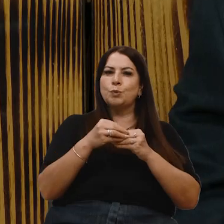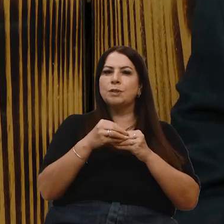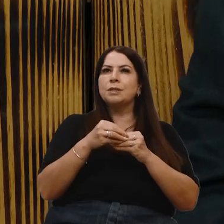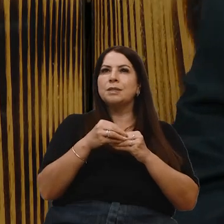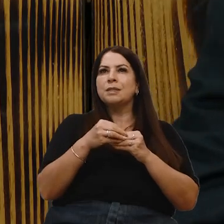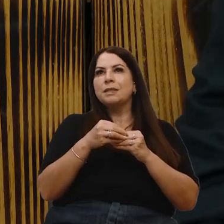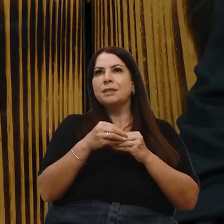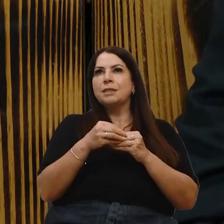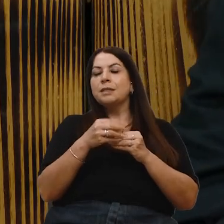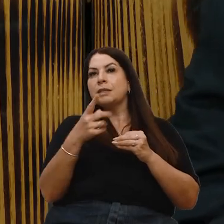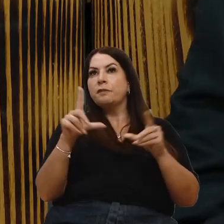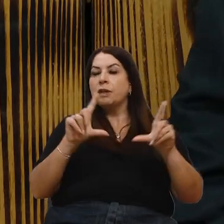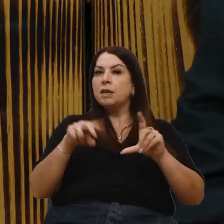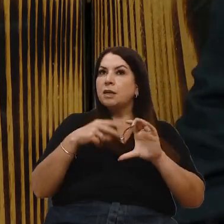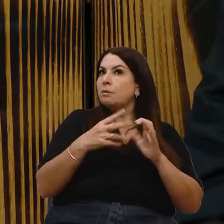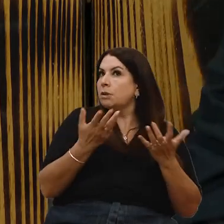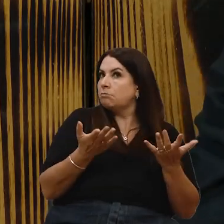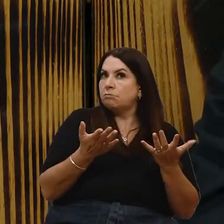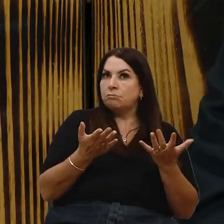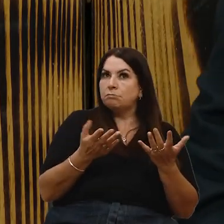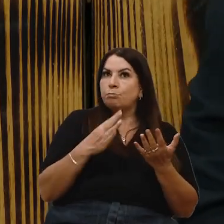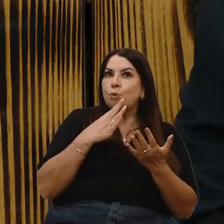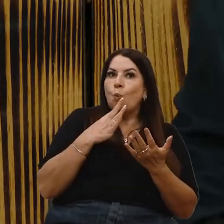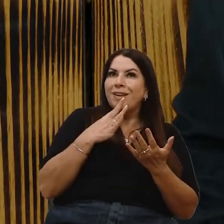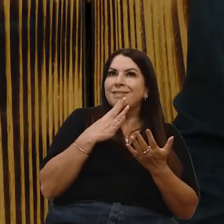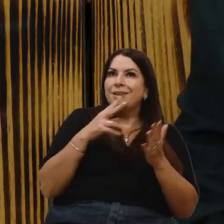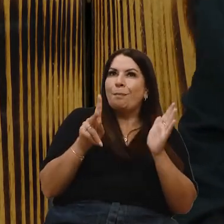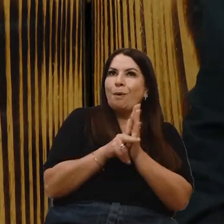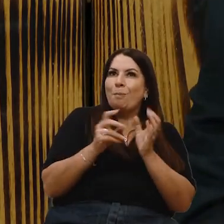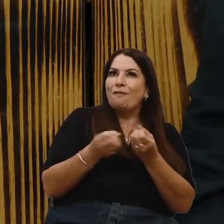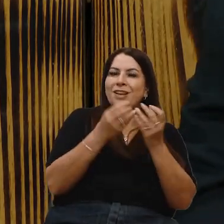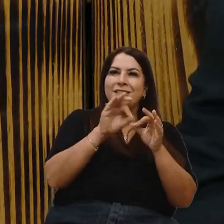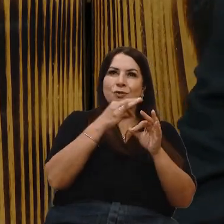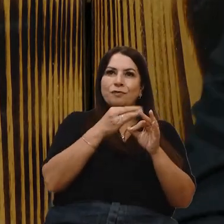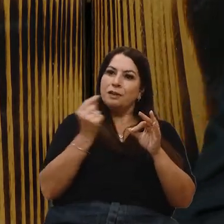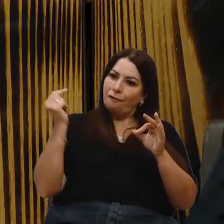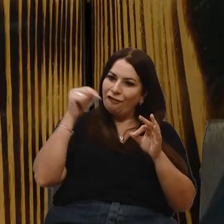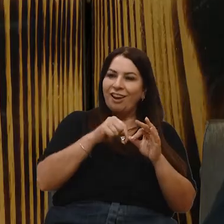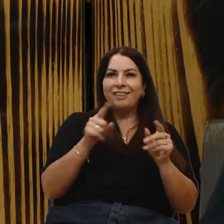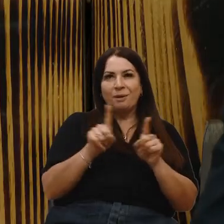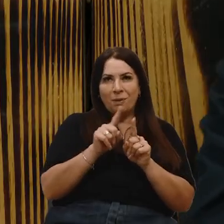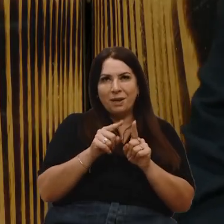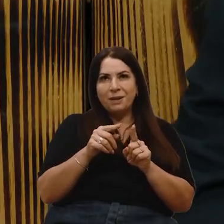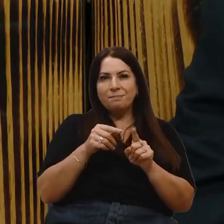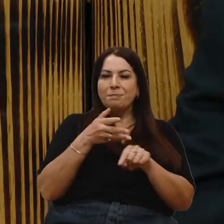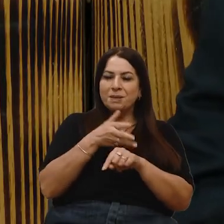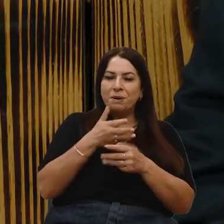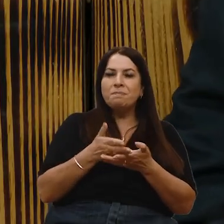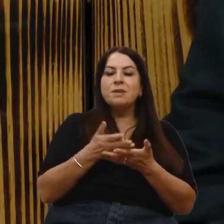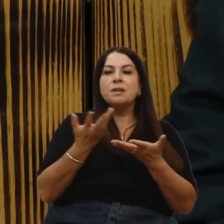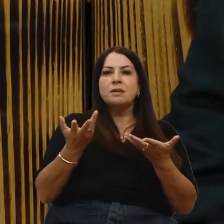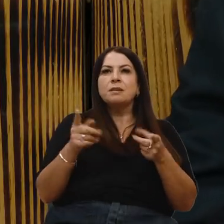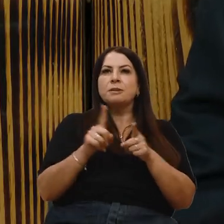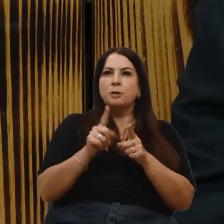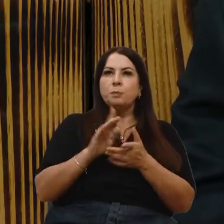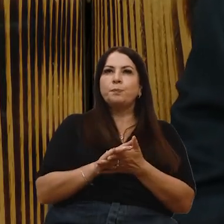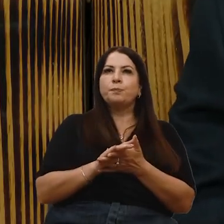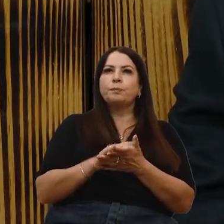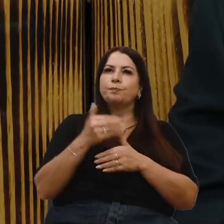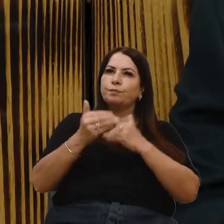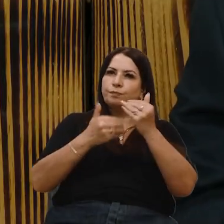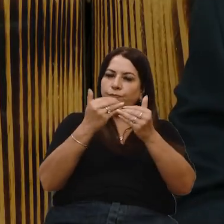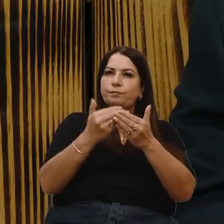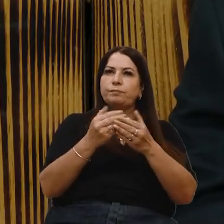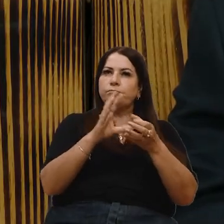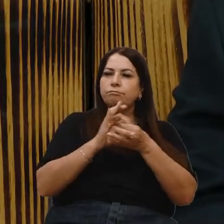misturam e o sujeito, em última análise, está usando a TV Câmara para conhecer a própria Festa da Uva e daqui a pouco vem também na festa. E, então, emendando